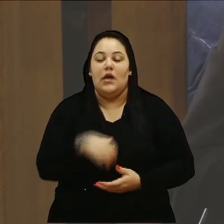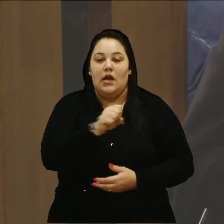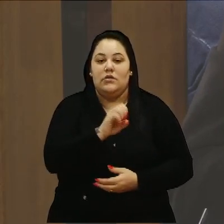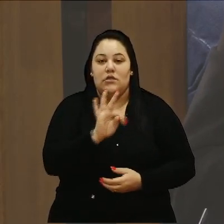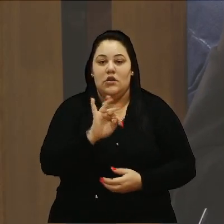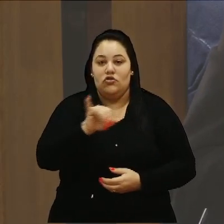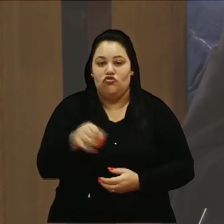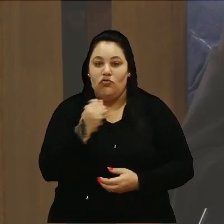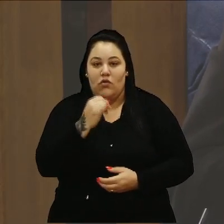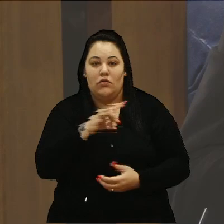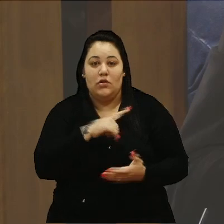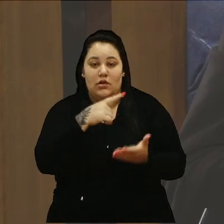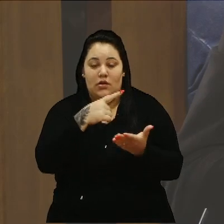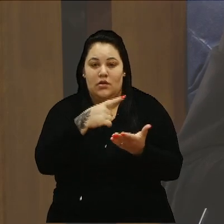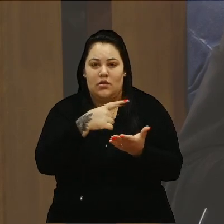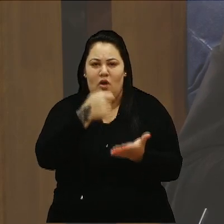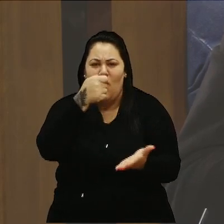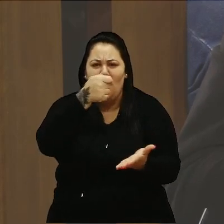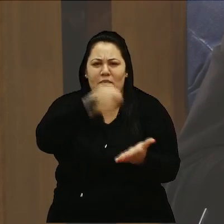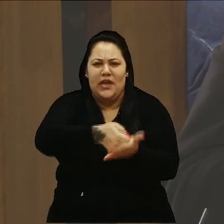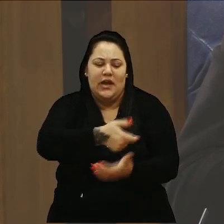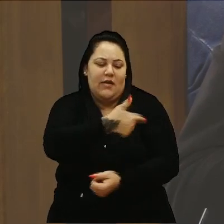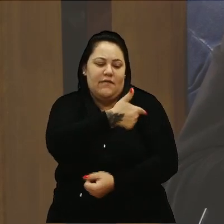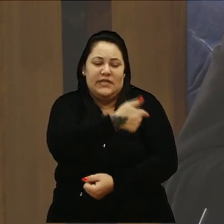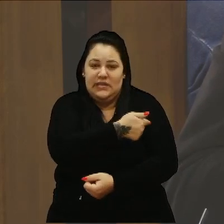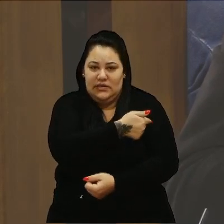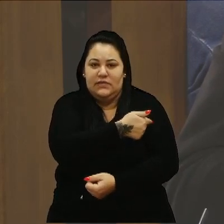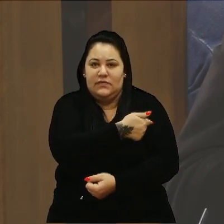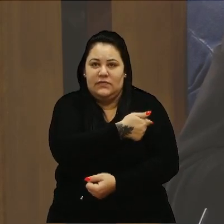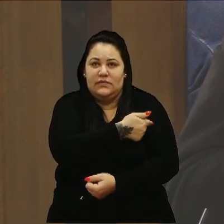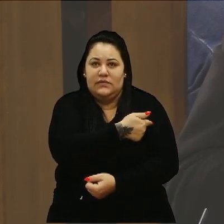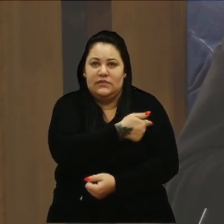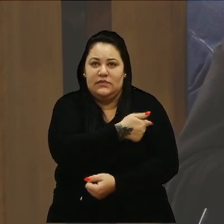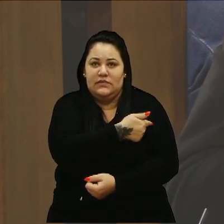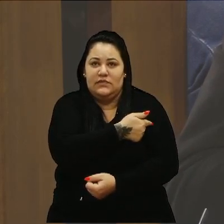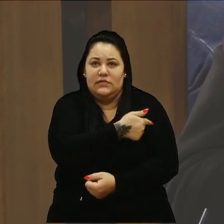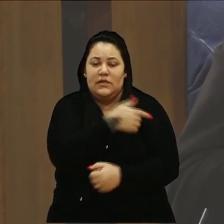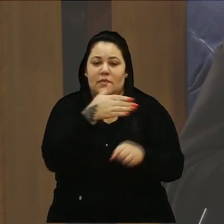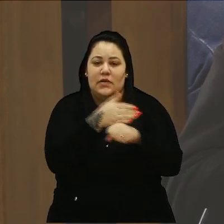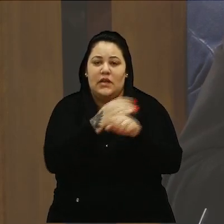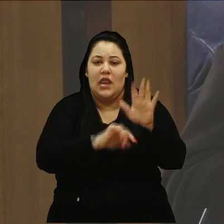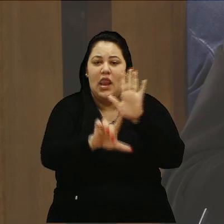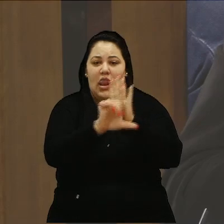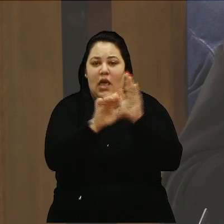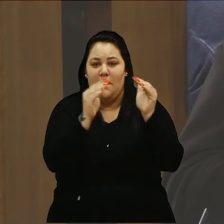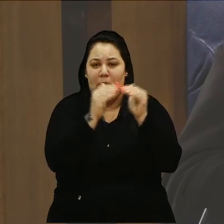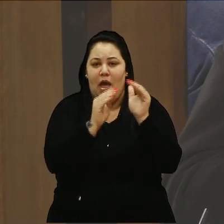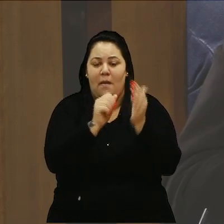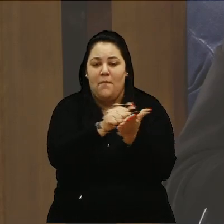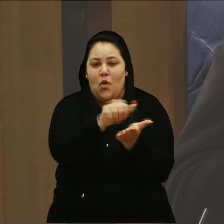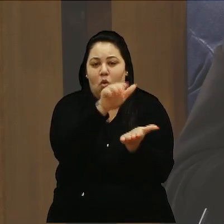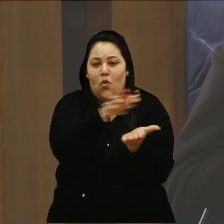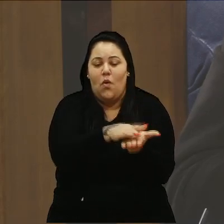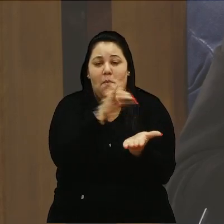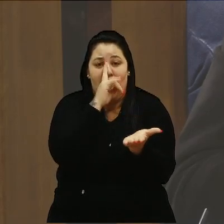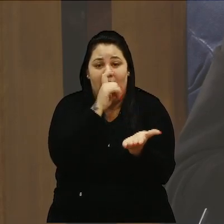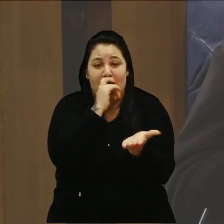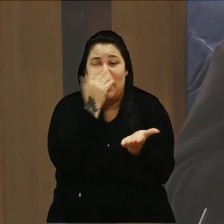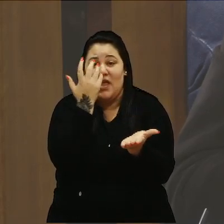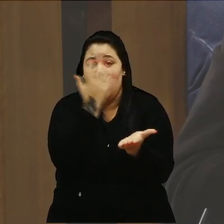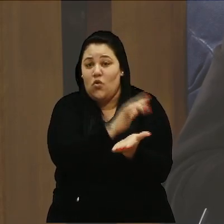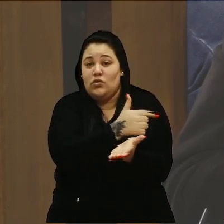STJ confirma a obrigatoriedade da vacina e legalidade da multa aos pais por recusa